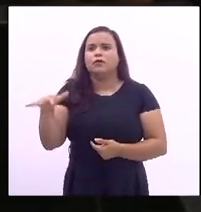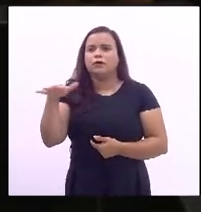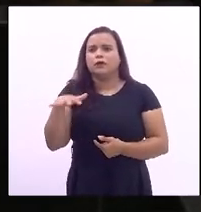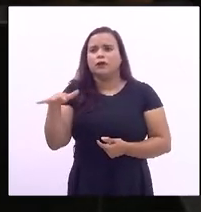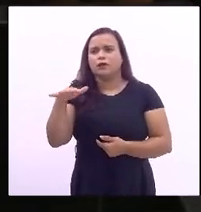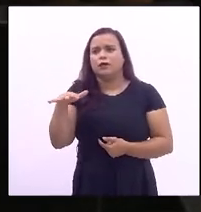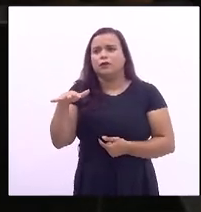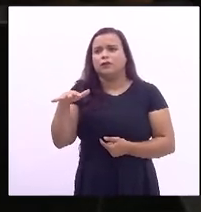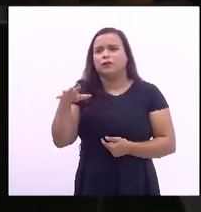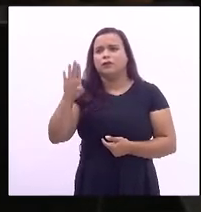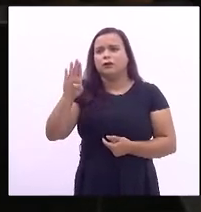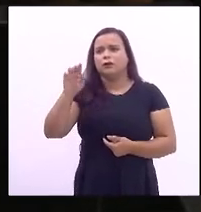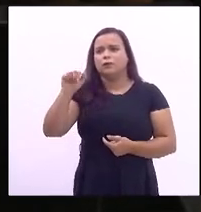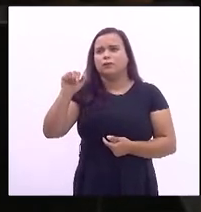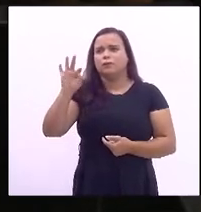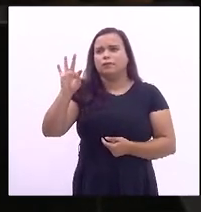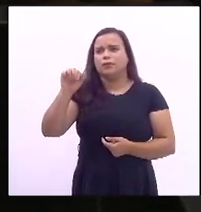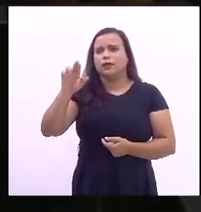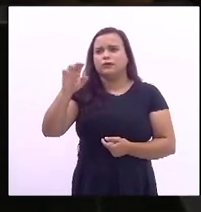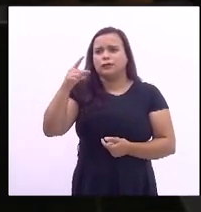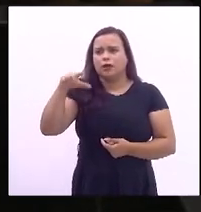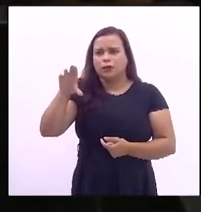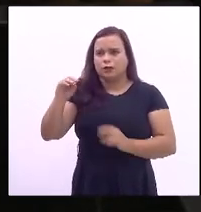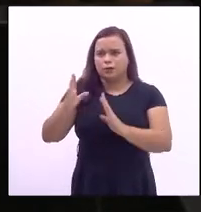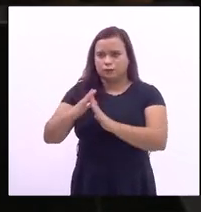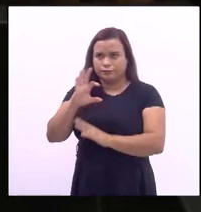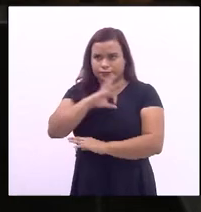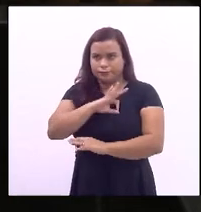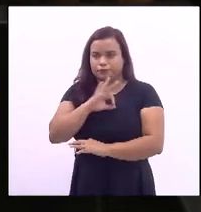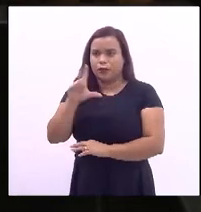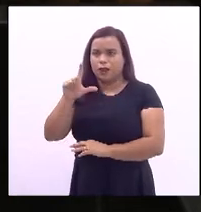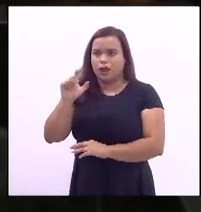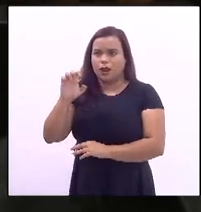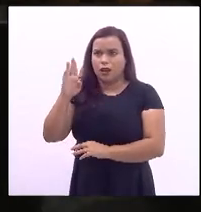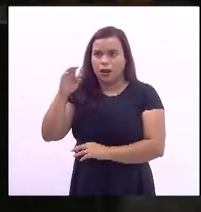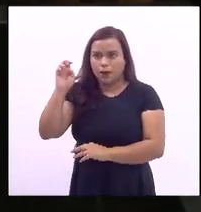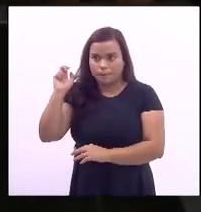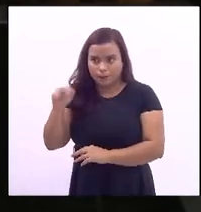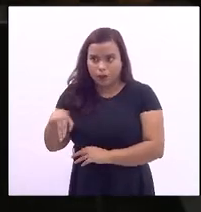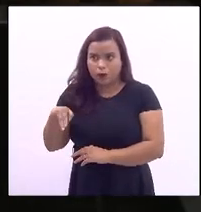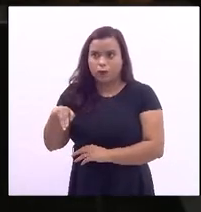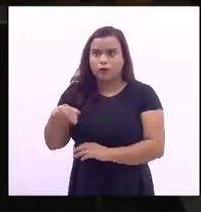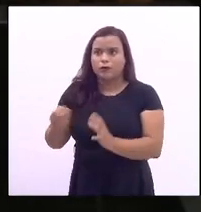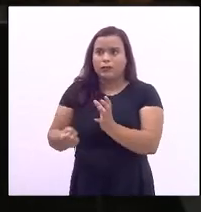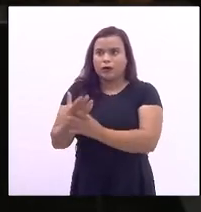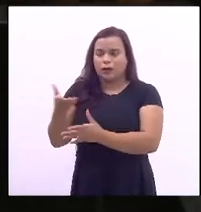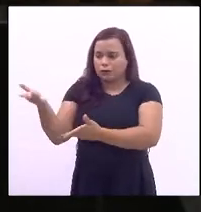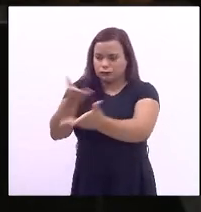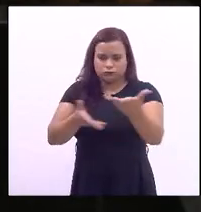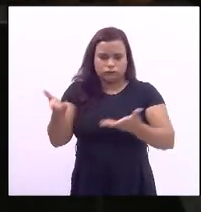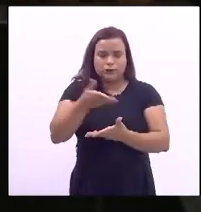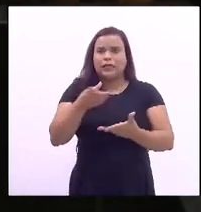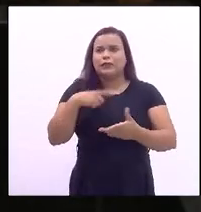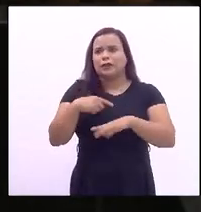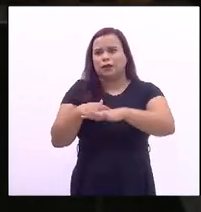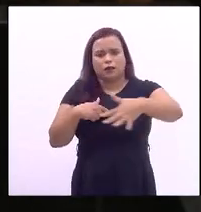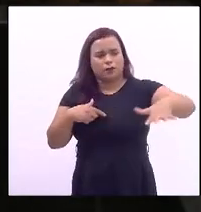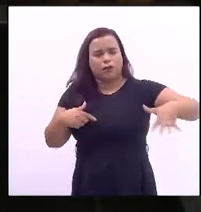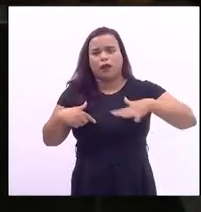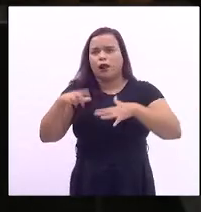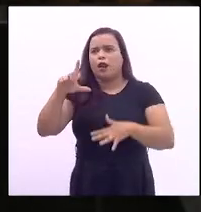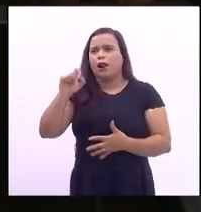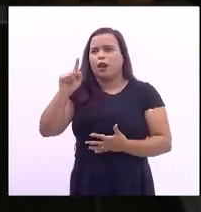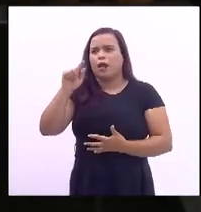área do batalhão do Leblon você criar uma área de convivência sendo que o Leblon tem a Lagoa Rodrigues Rodrigo de Freitas